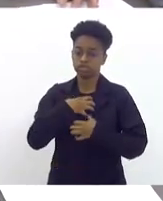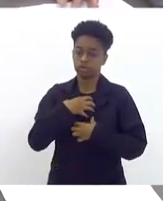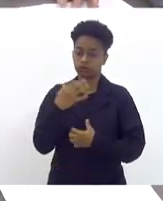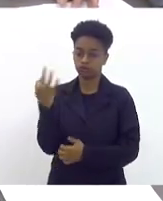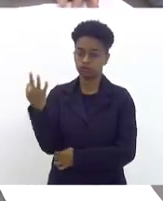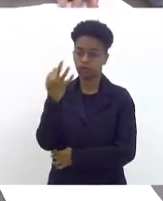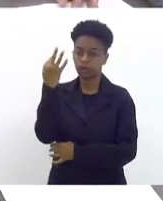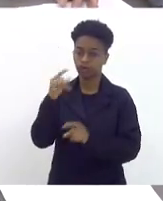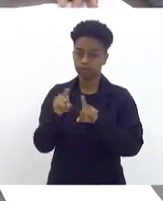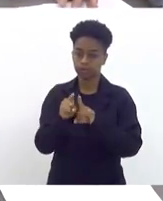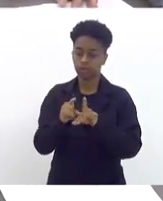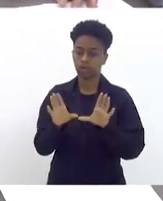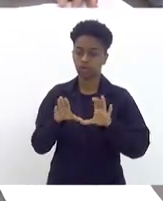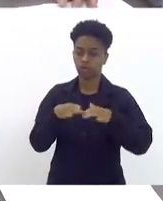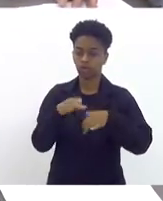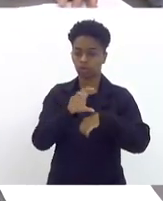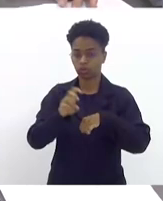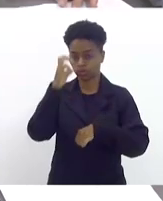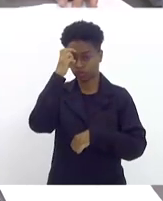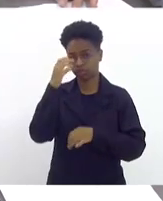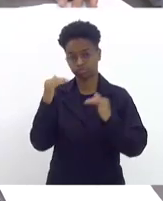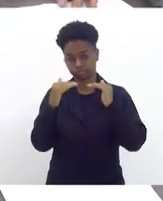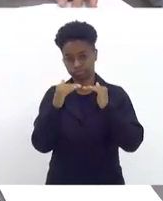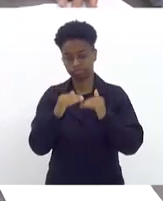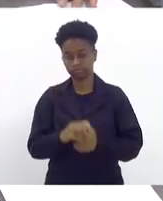também da comissão de Cultura